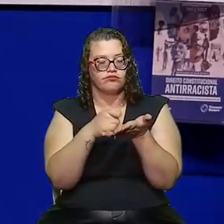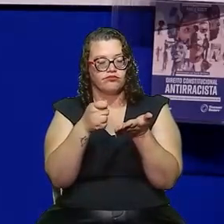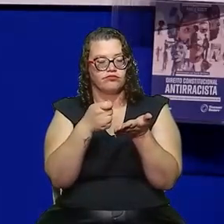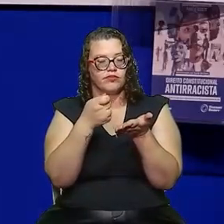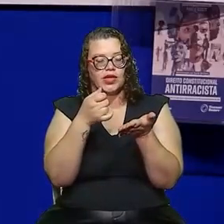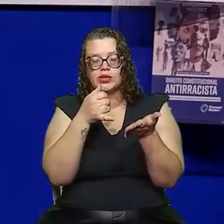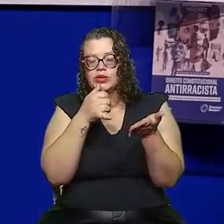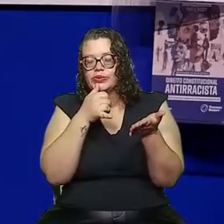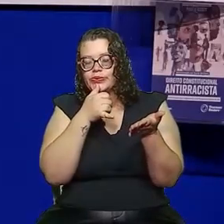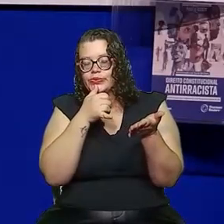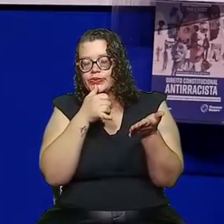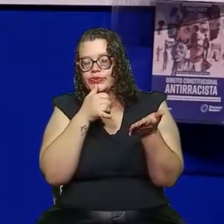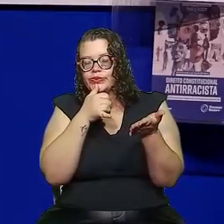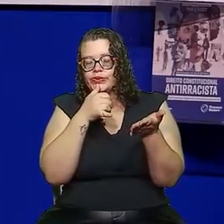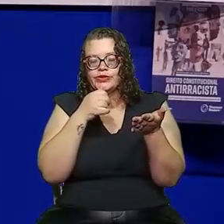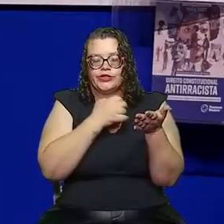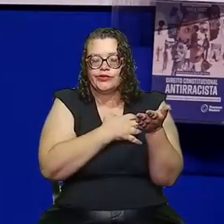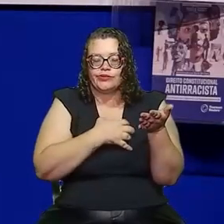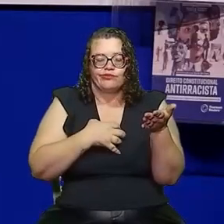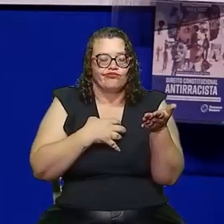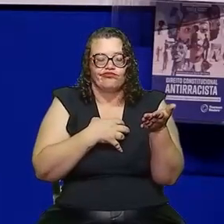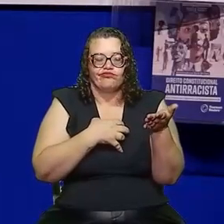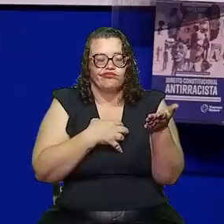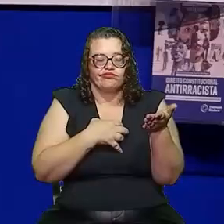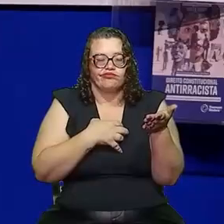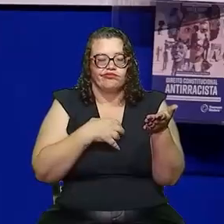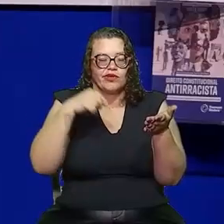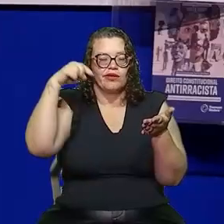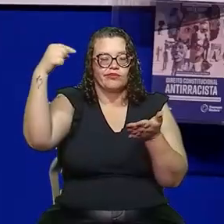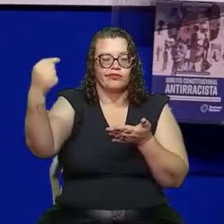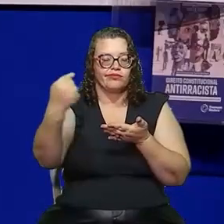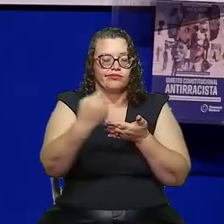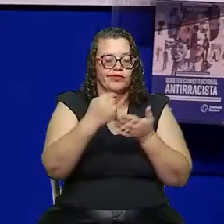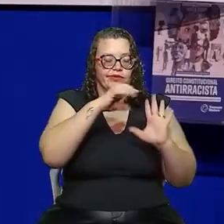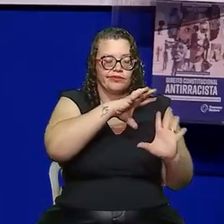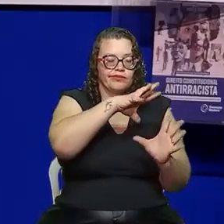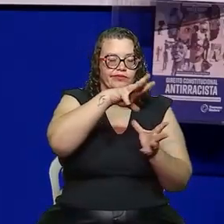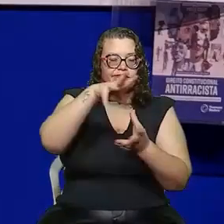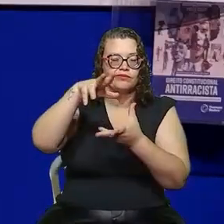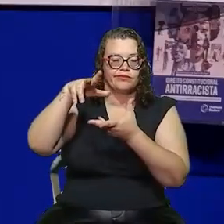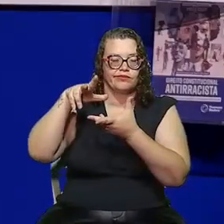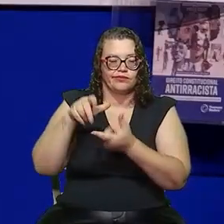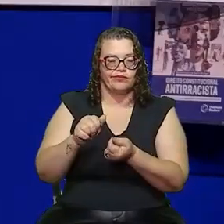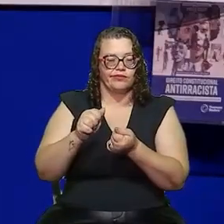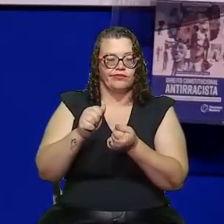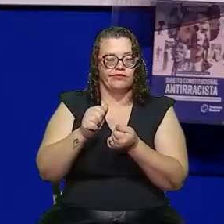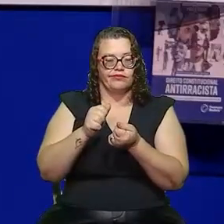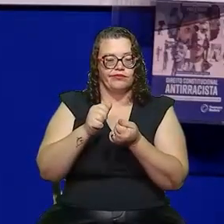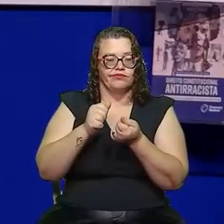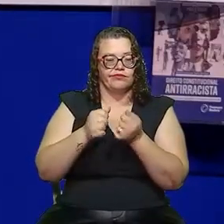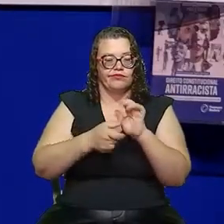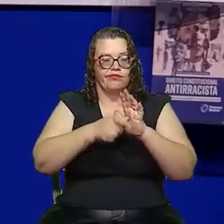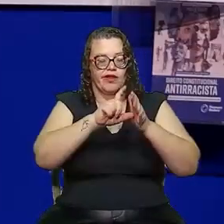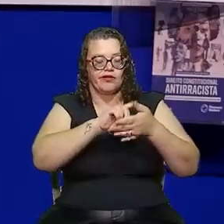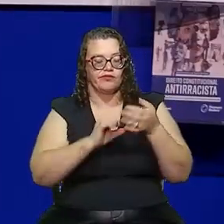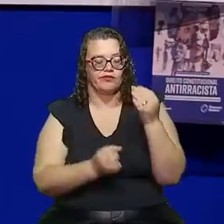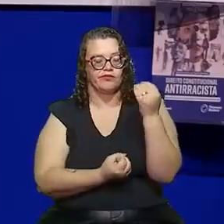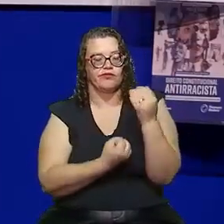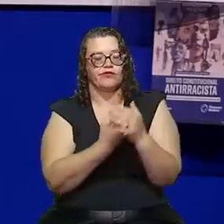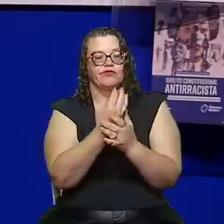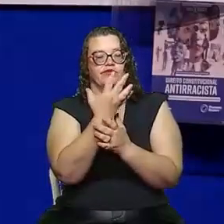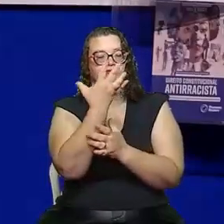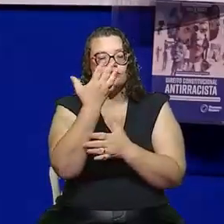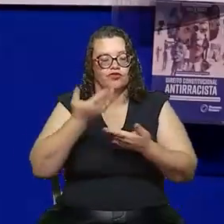deste mundo, pois para isso vieste, para a inutilidade de nascer.